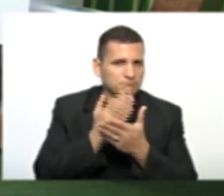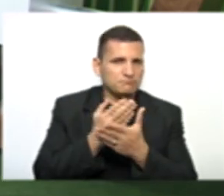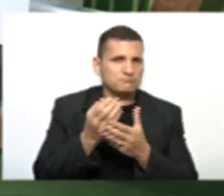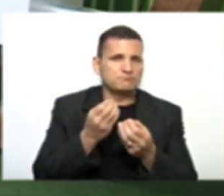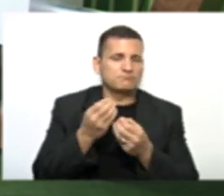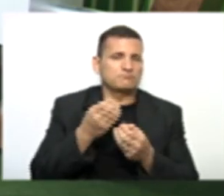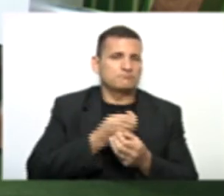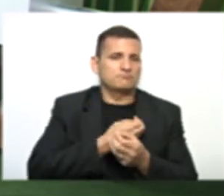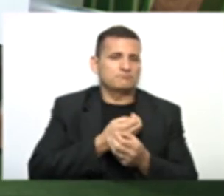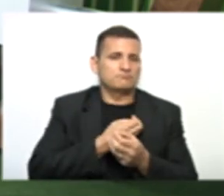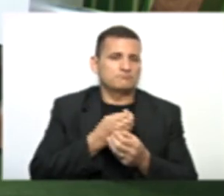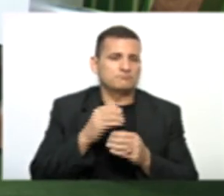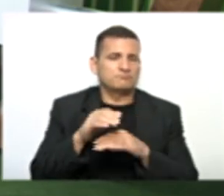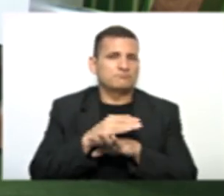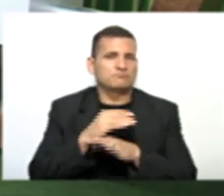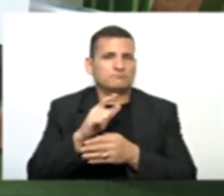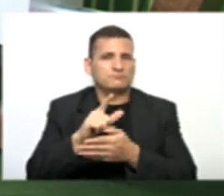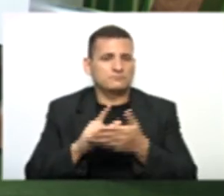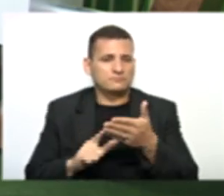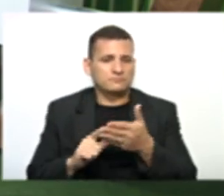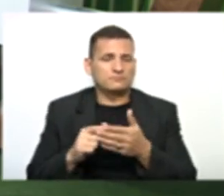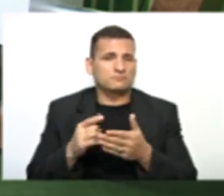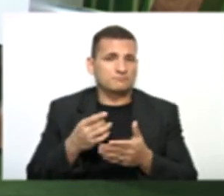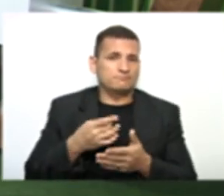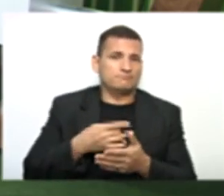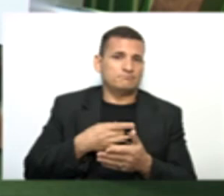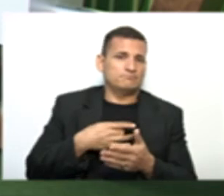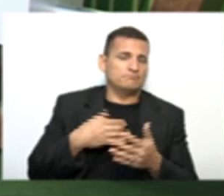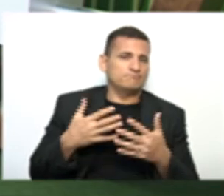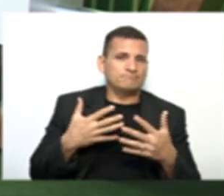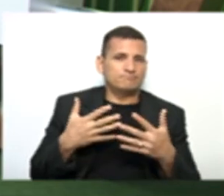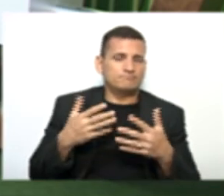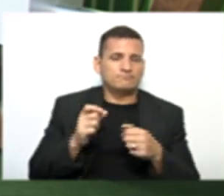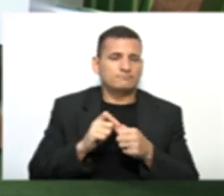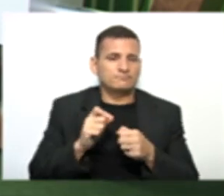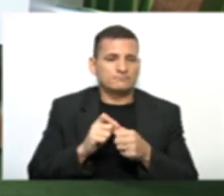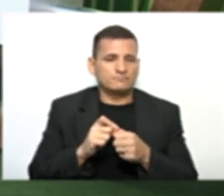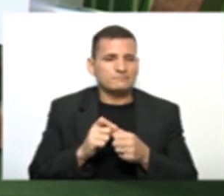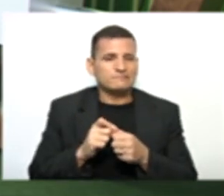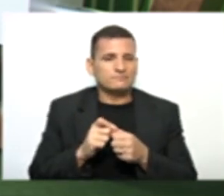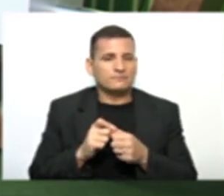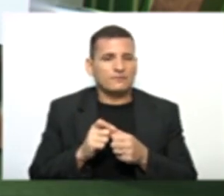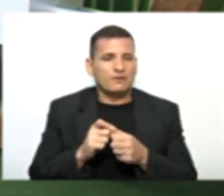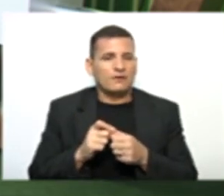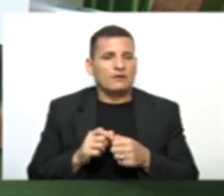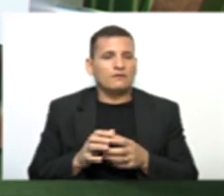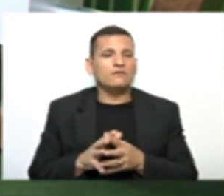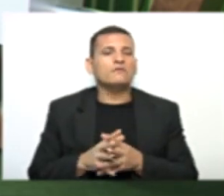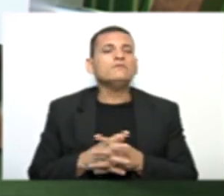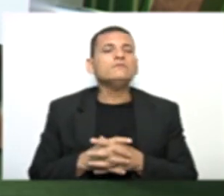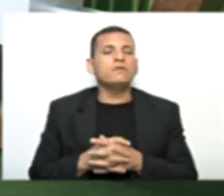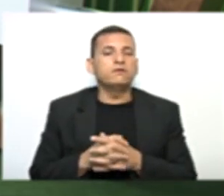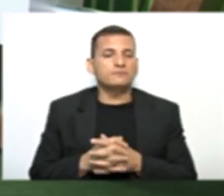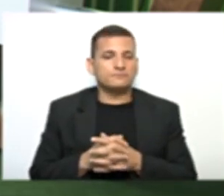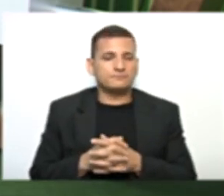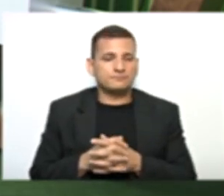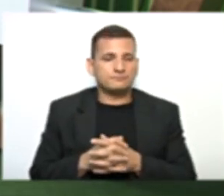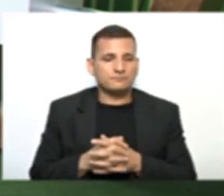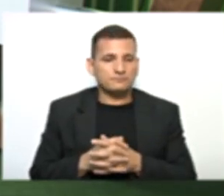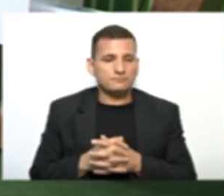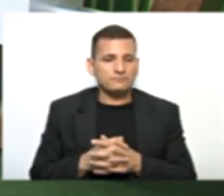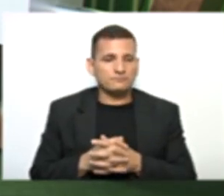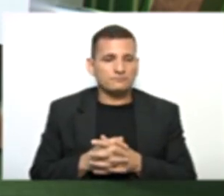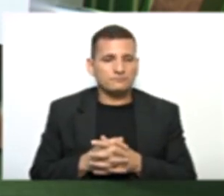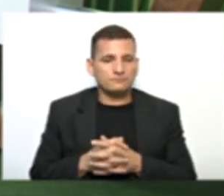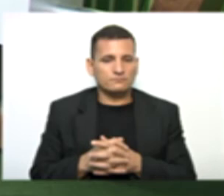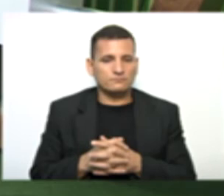entrar lá, nessa lista, sabe? Então, eles ficam meio com medo de fazer nessas horas, sabe? É comum. É comum, né?